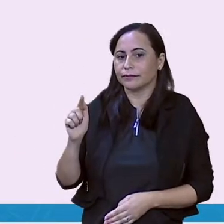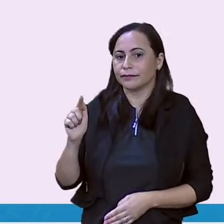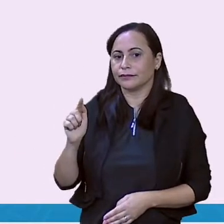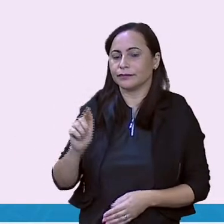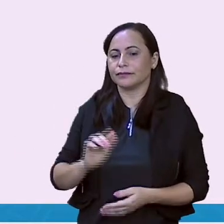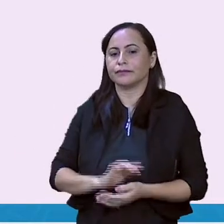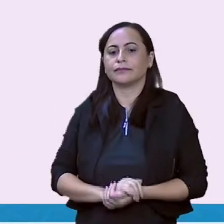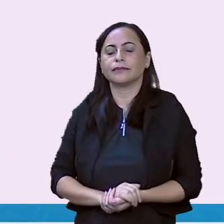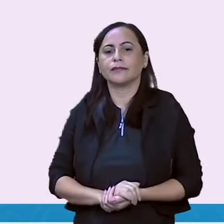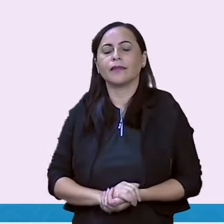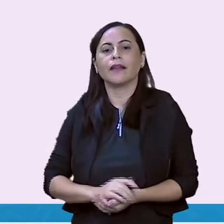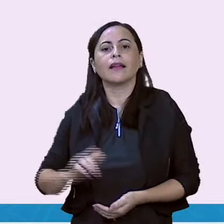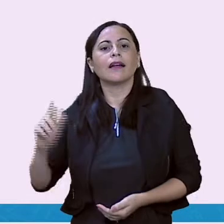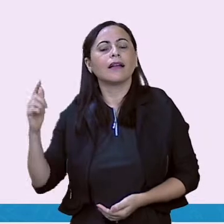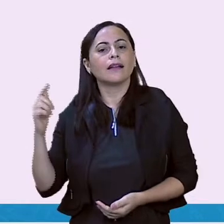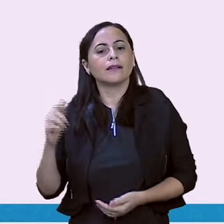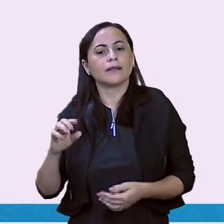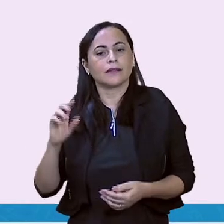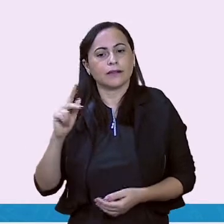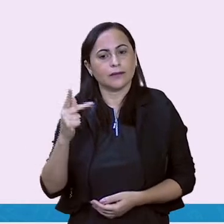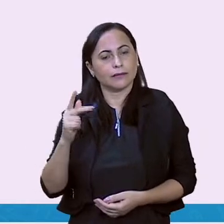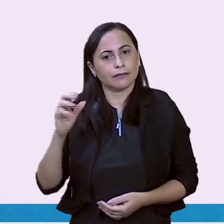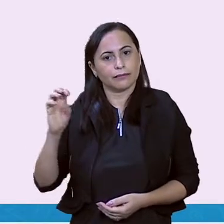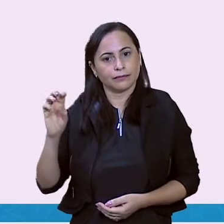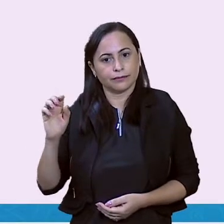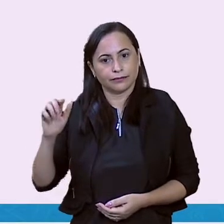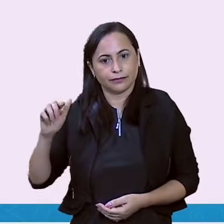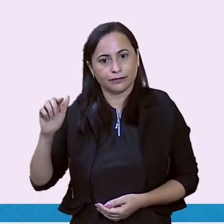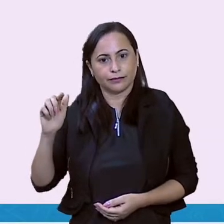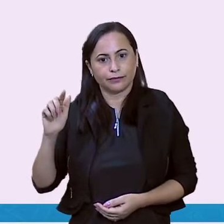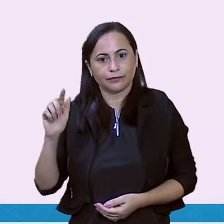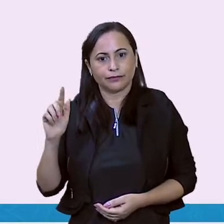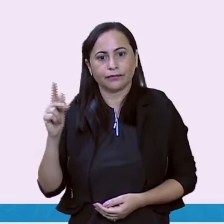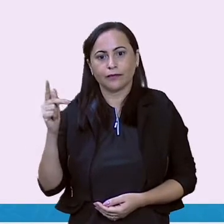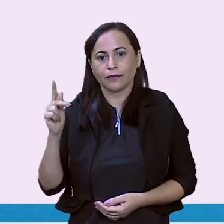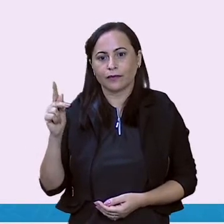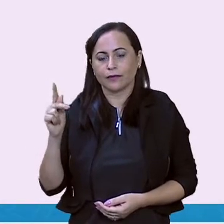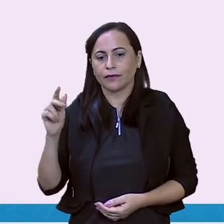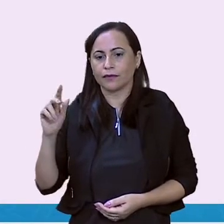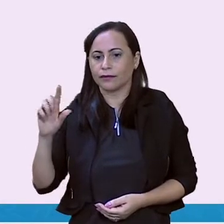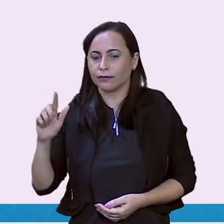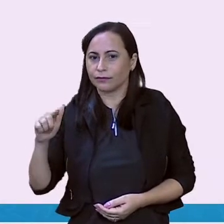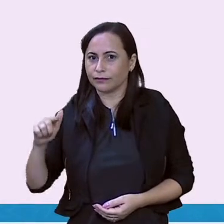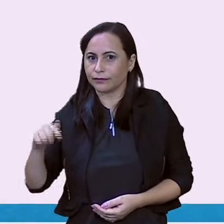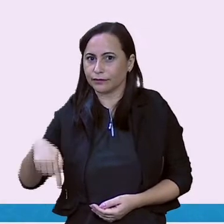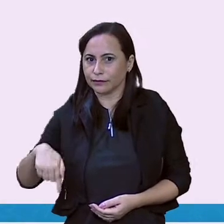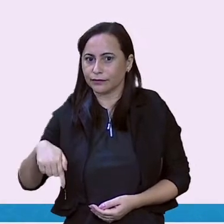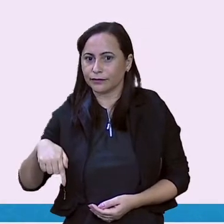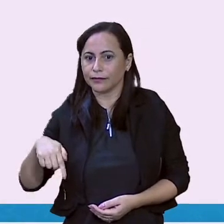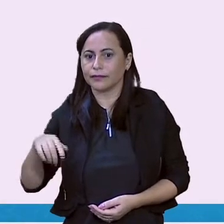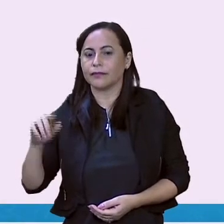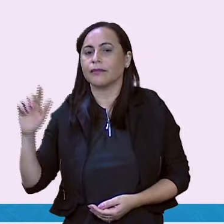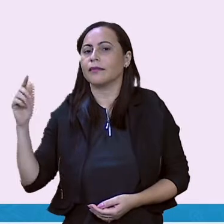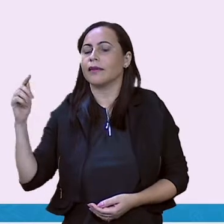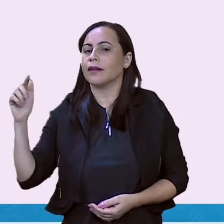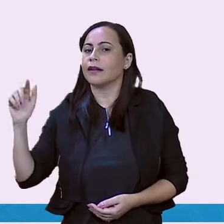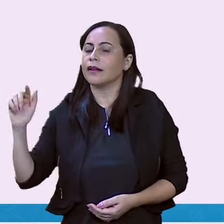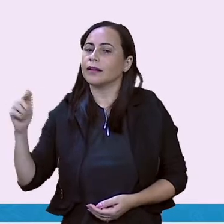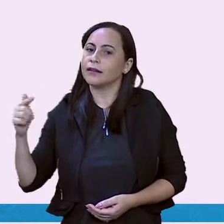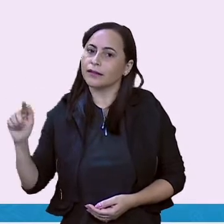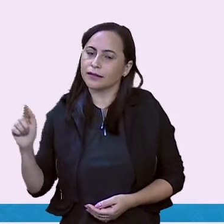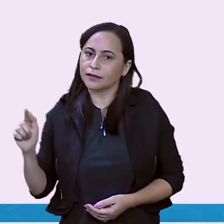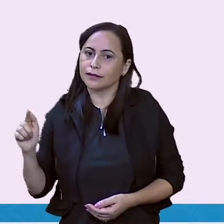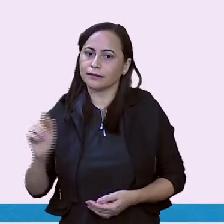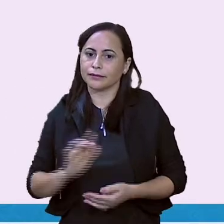Metro e centímetro. E também aprendemos o quilômetro. E por último, a massa, que nós aprendemos a utilizar aí